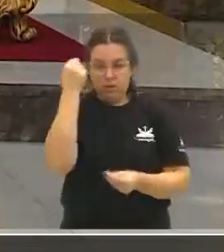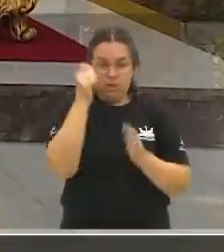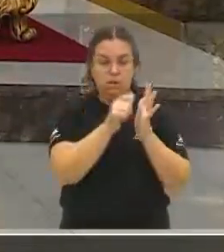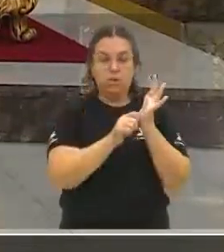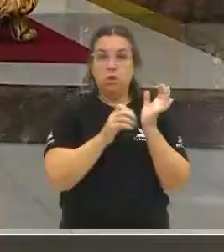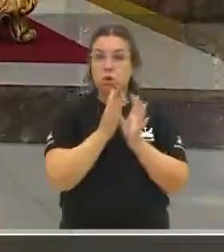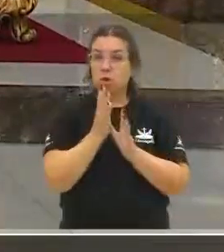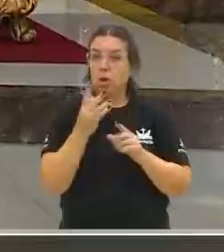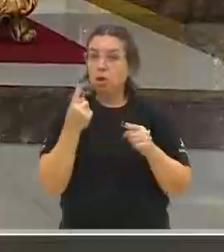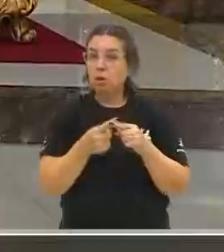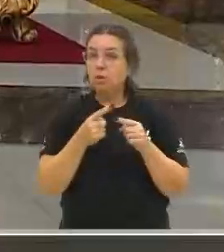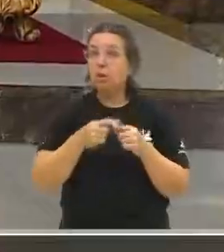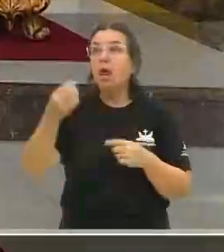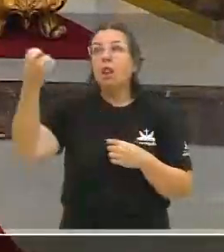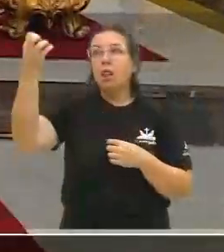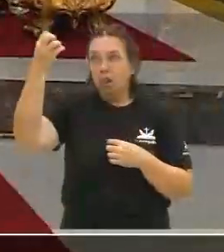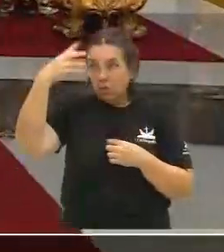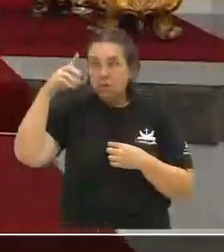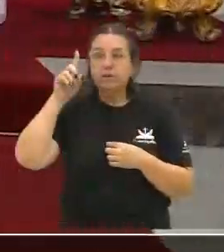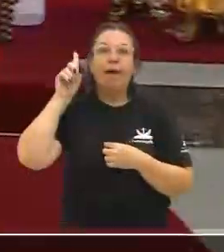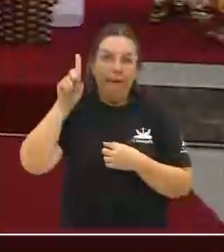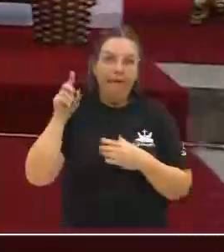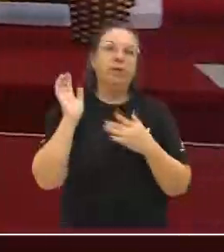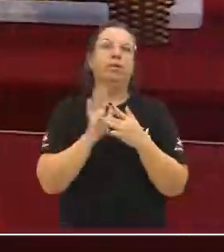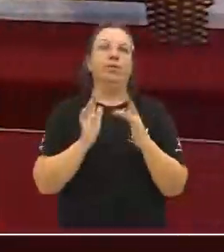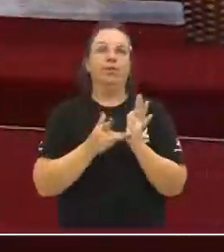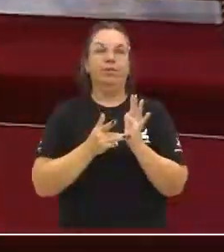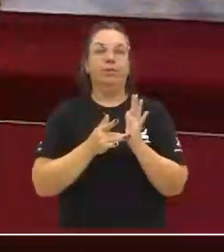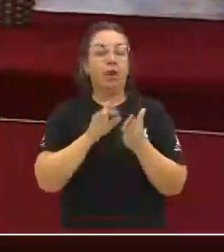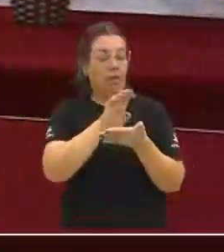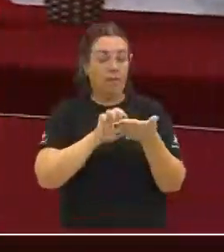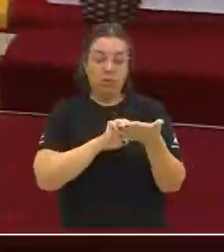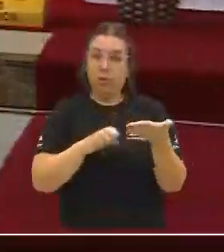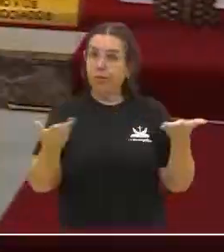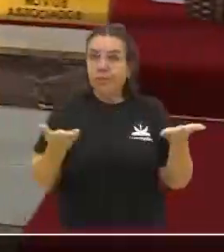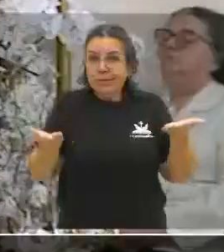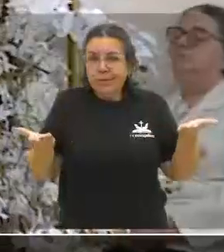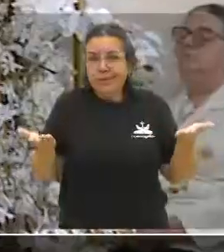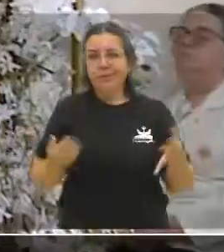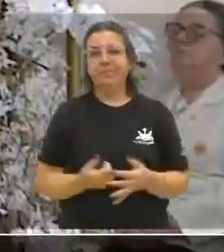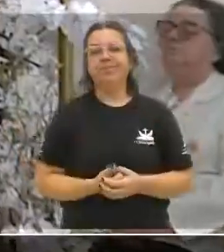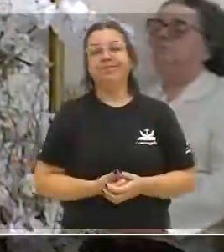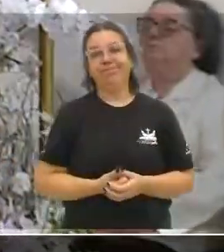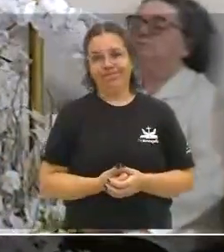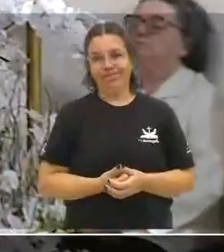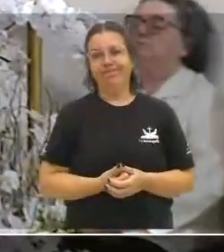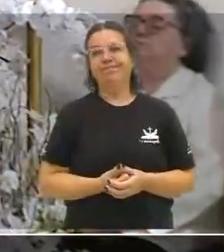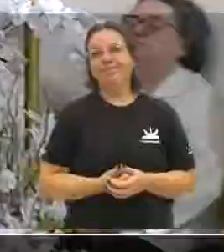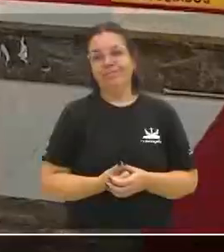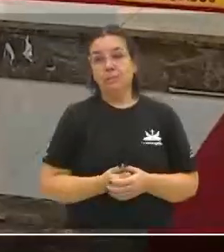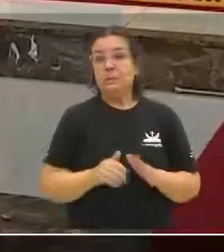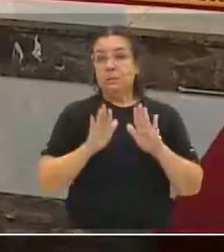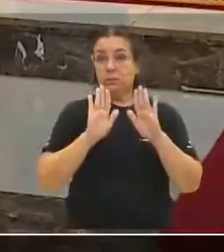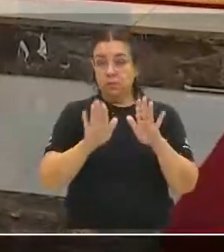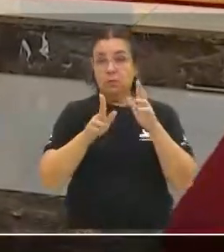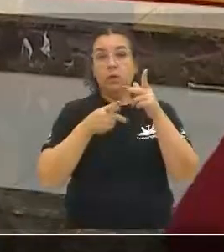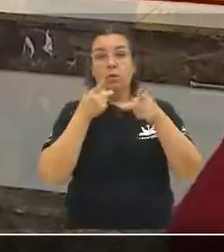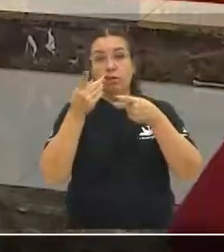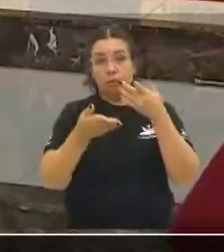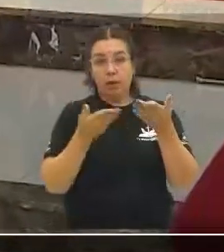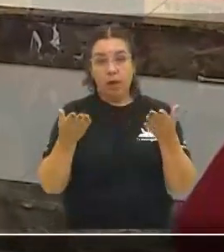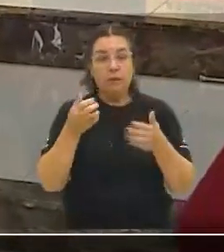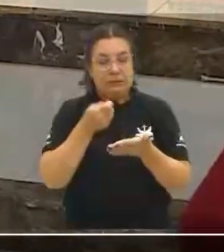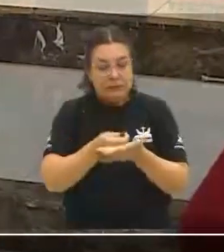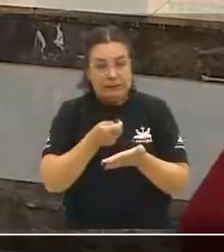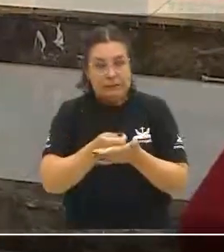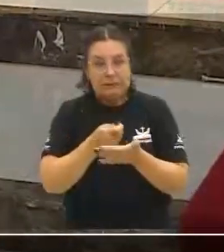Porque a luz é Jesus, meus irmãos. É o evangelho de hoje. quando eu falo, insisto, e